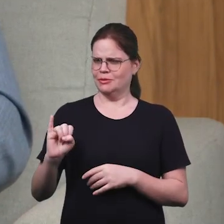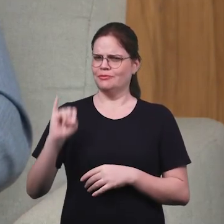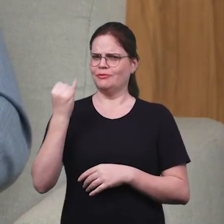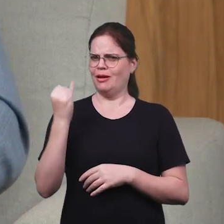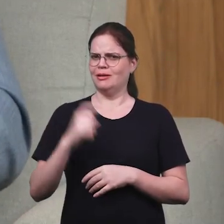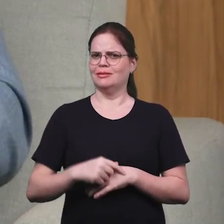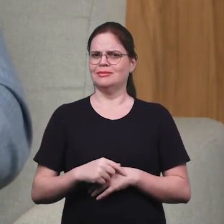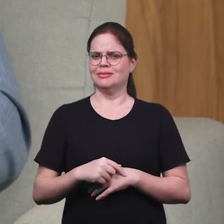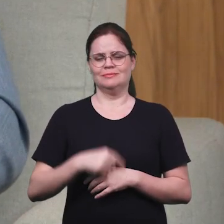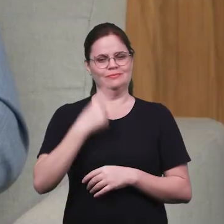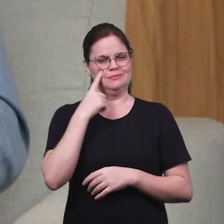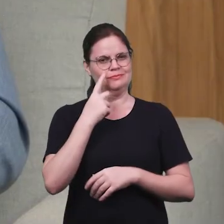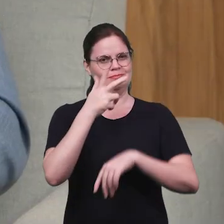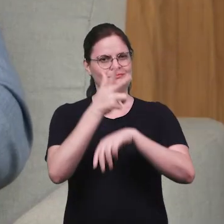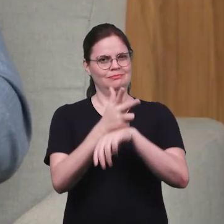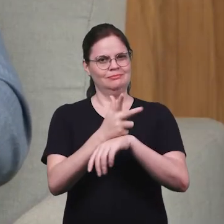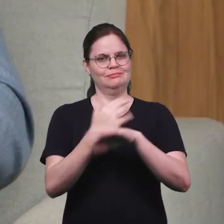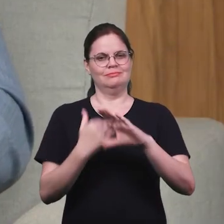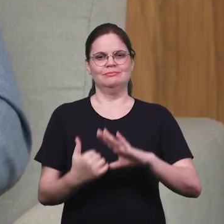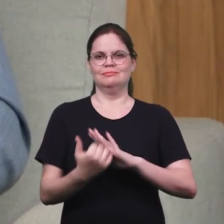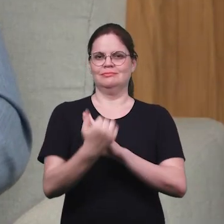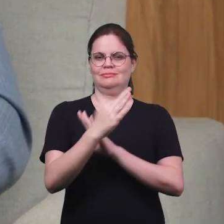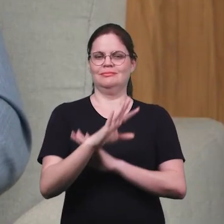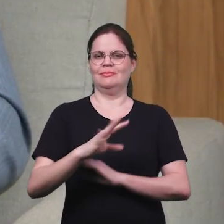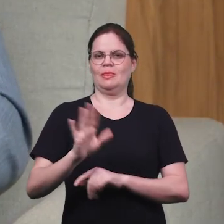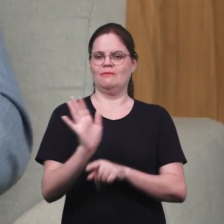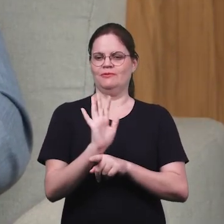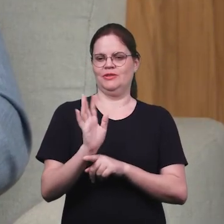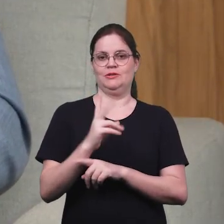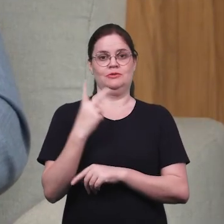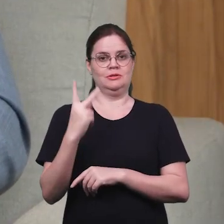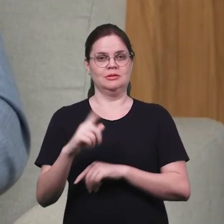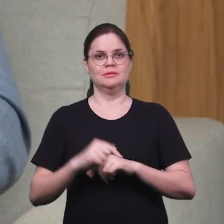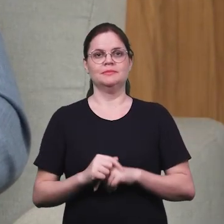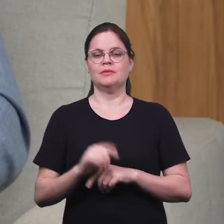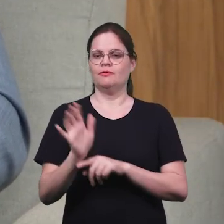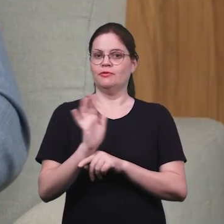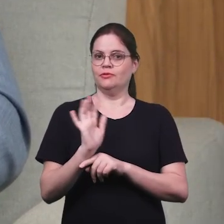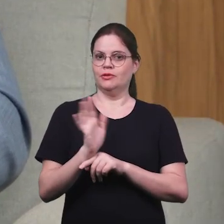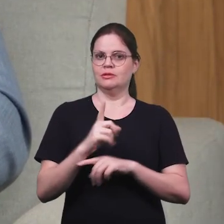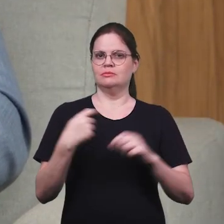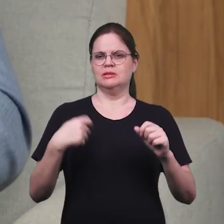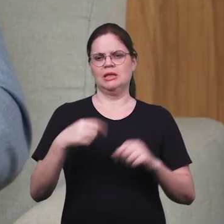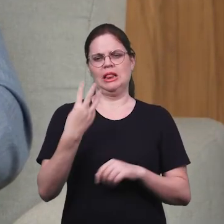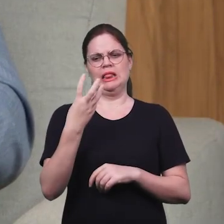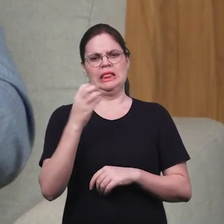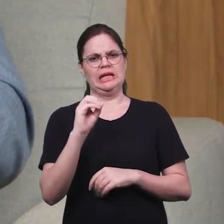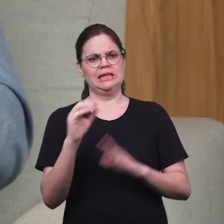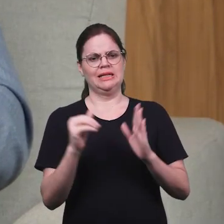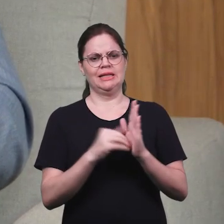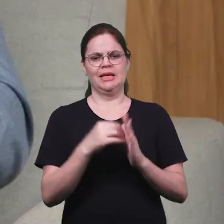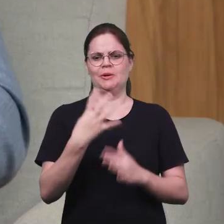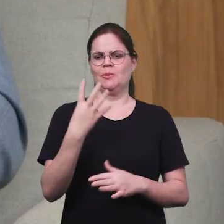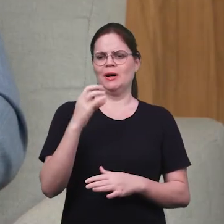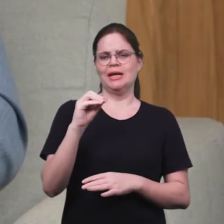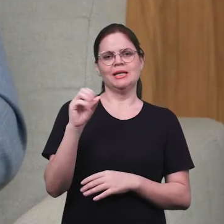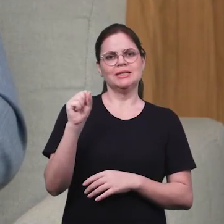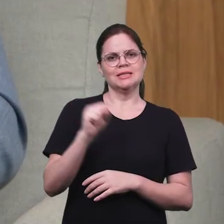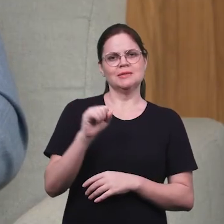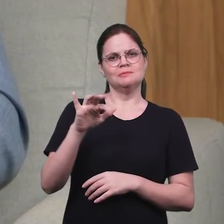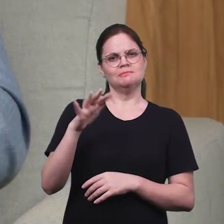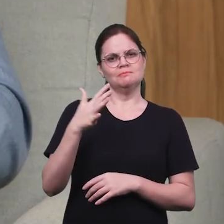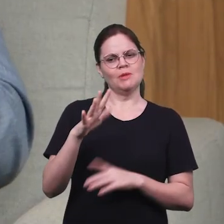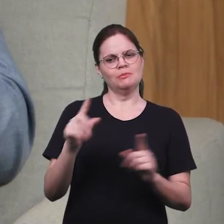É só apontar a câmera do seu celular e enviar o seu vídeo. O vídeo deve ser gravado 30, 40 segundos. É um vídeo